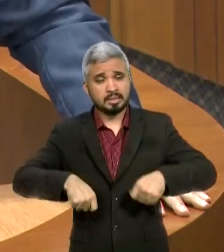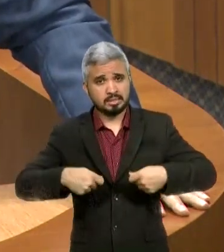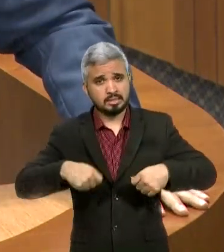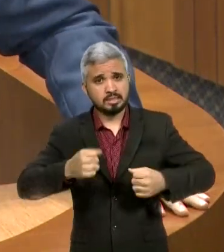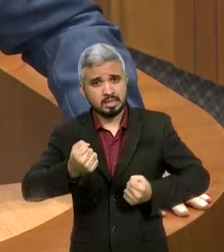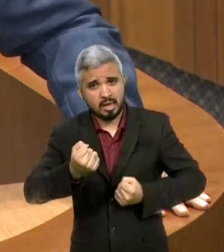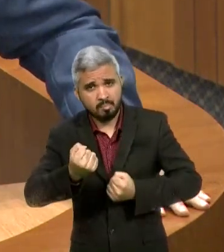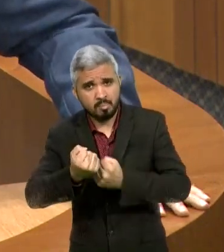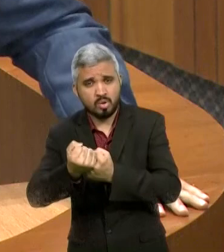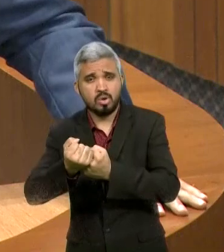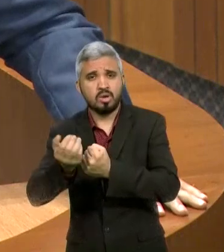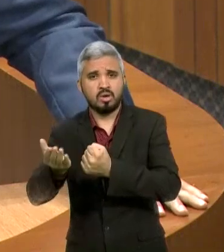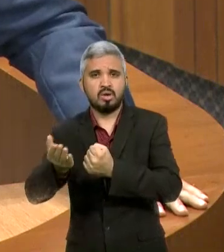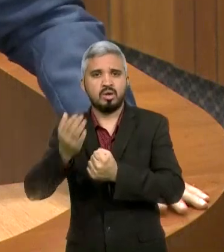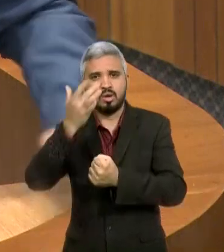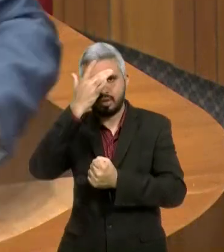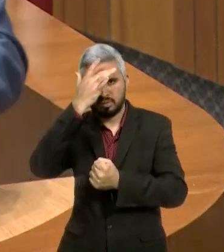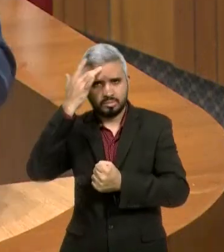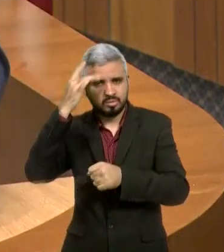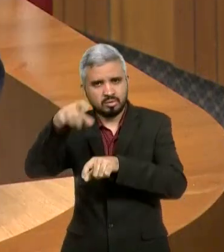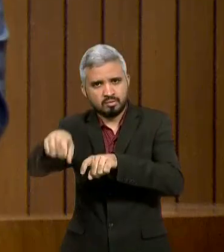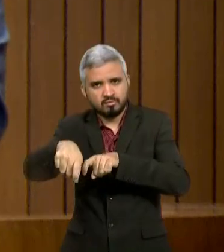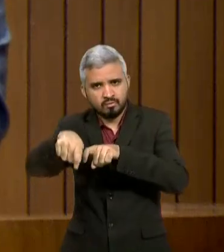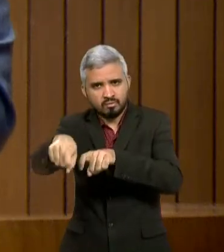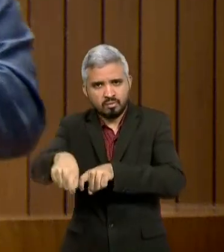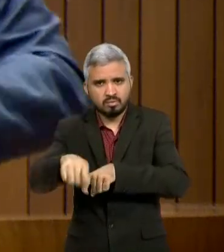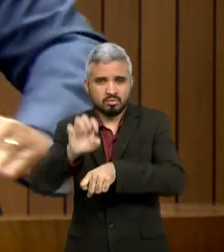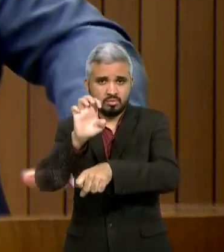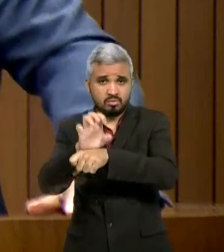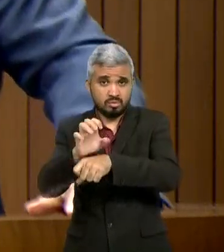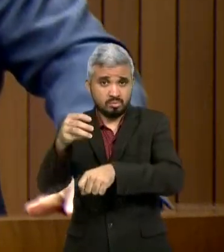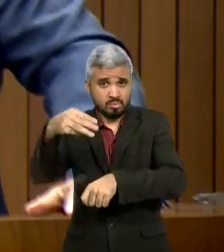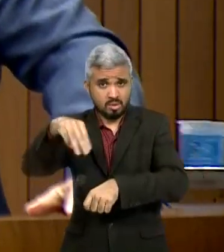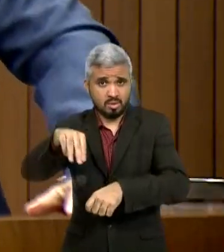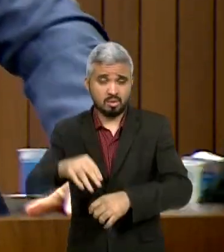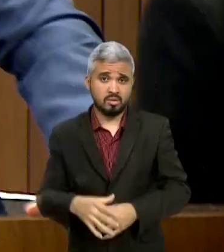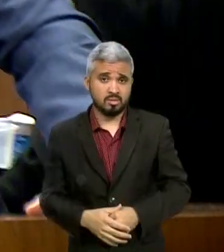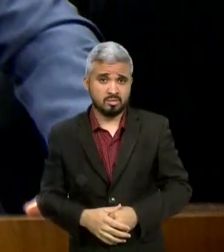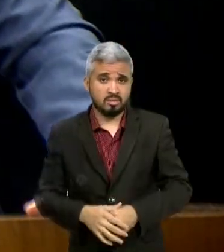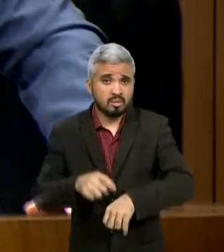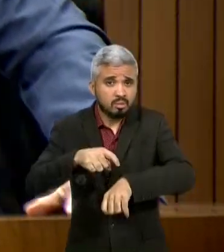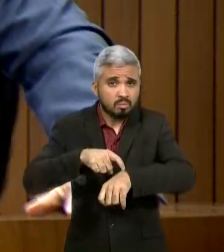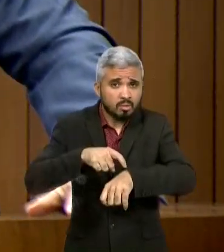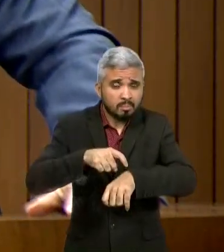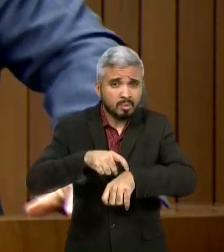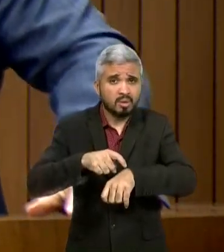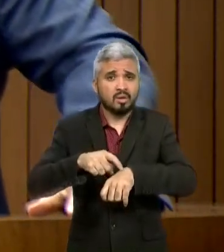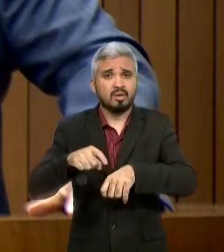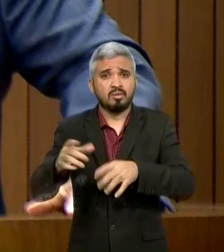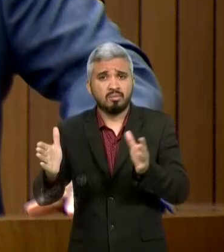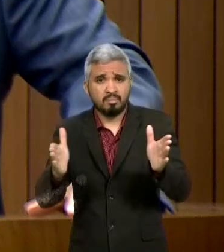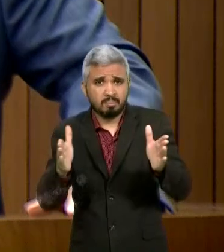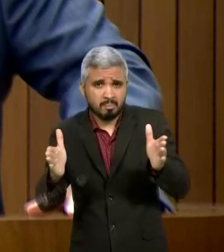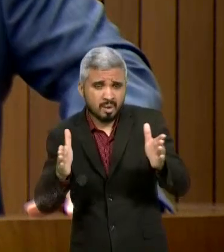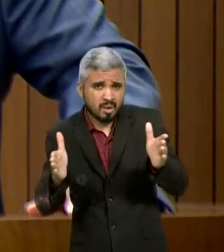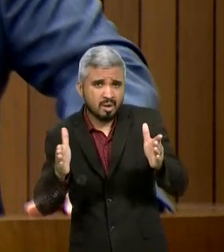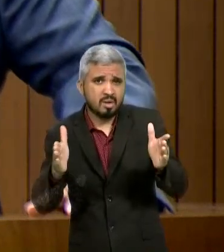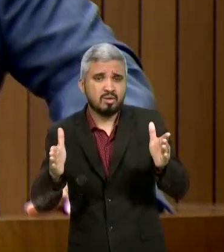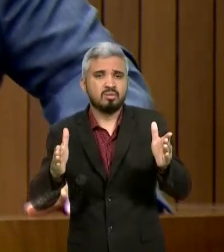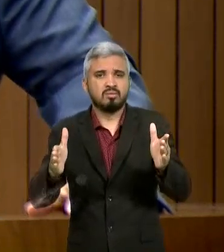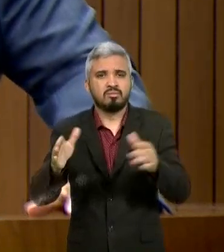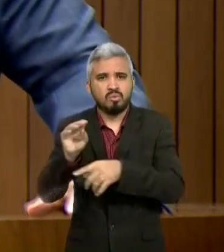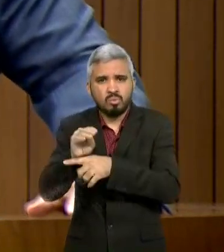com responsabilidade no nosso estado. De fato, o momento que a pecuária do estado está passando não é